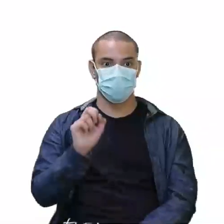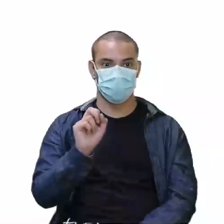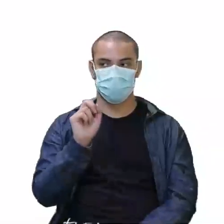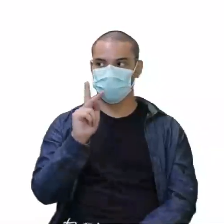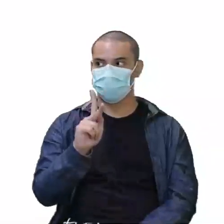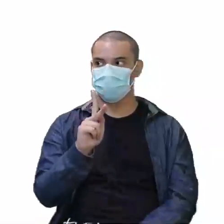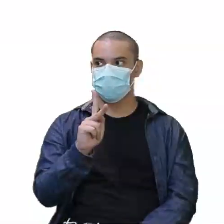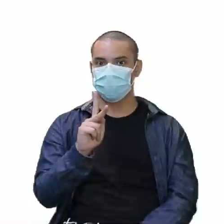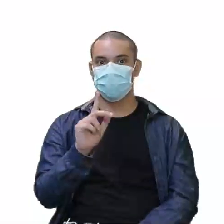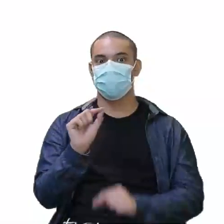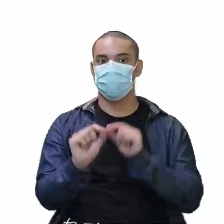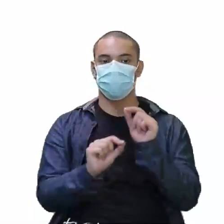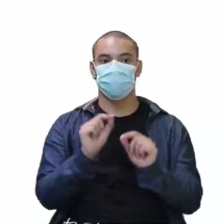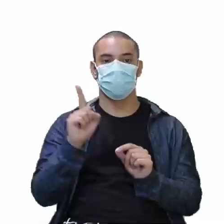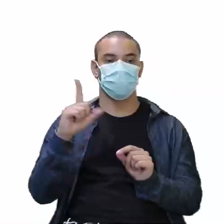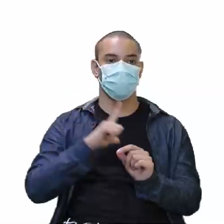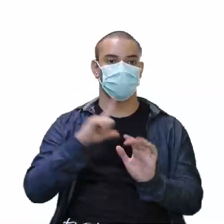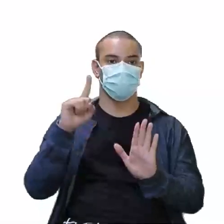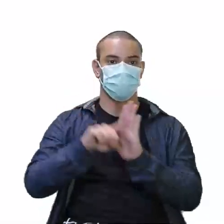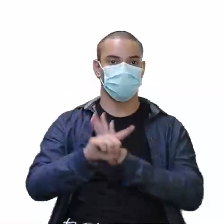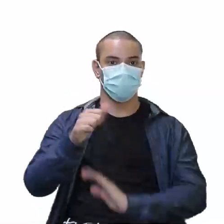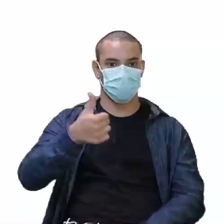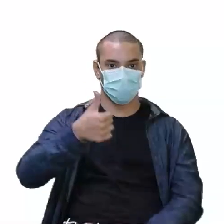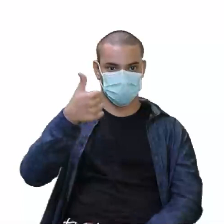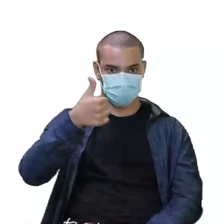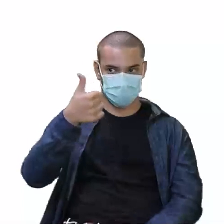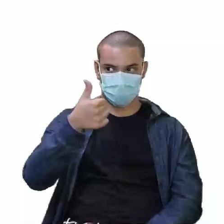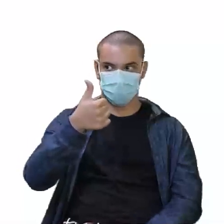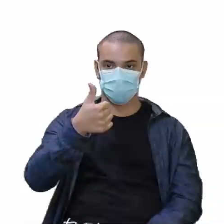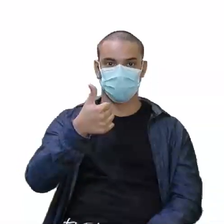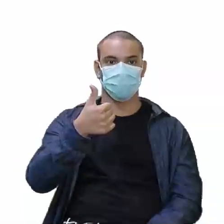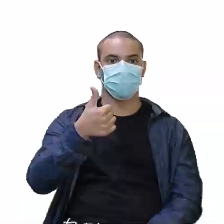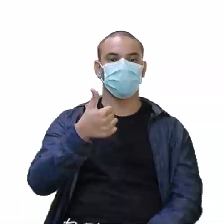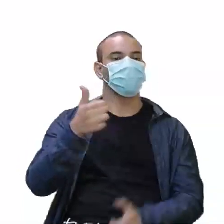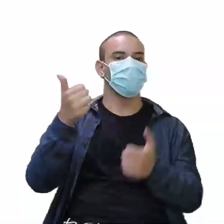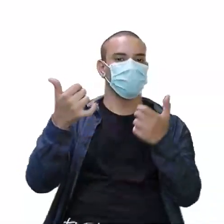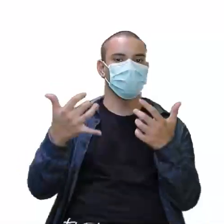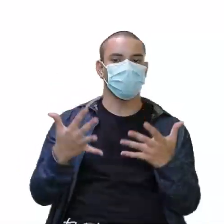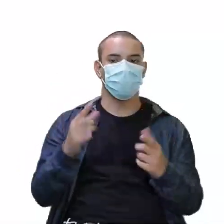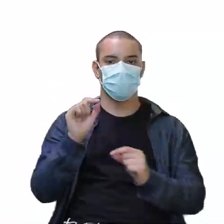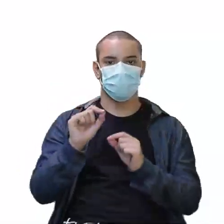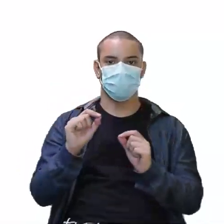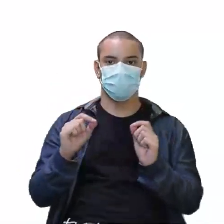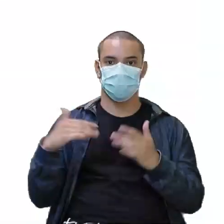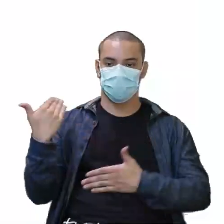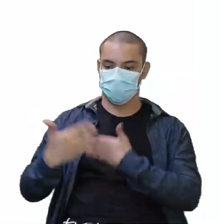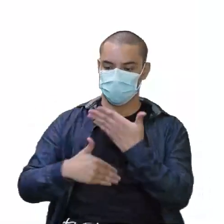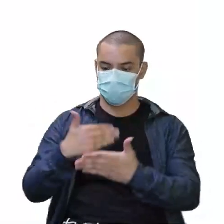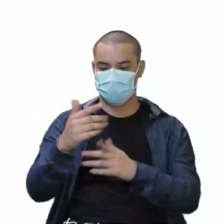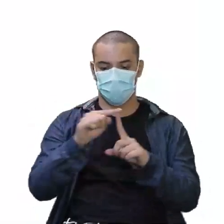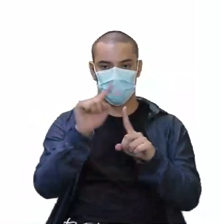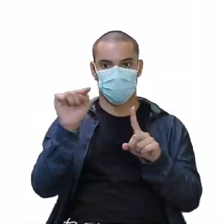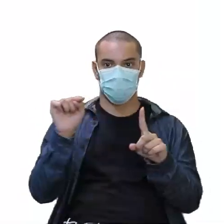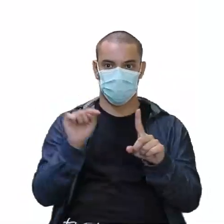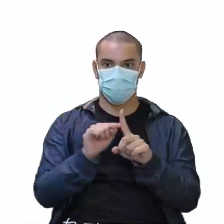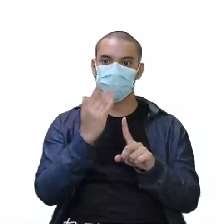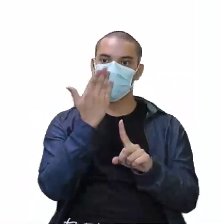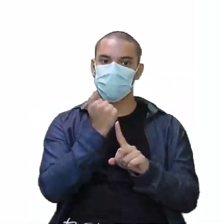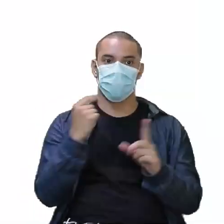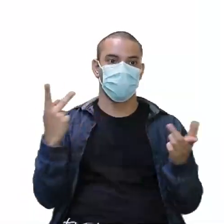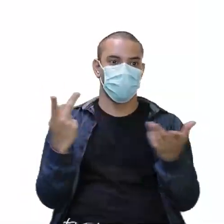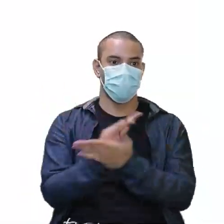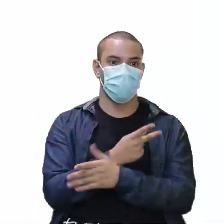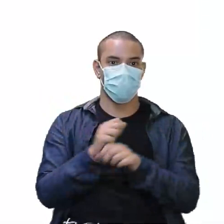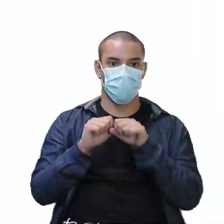Ok. Você tem aí a questão de número 1. Diz assim, ao longo de uma cadeia alimentar, ocorrem